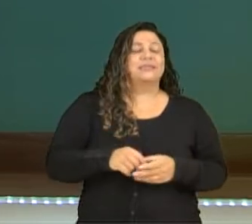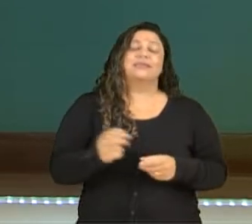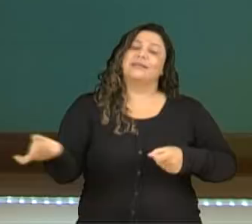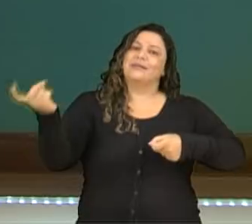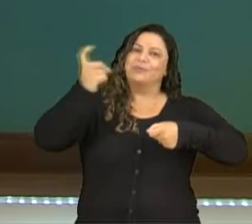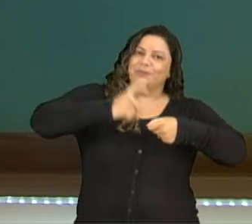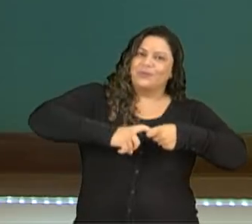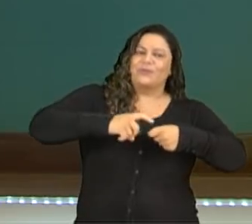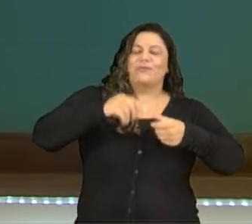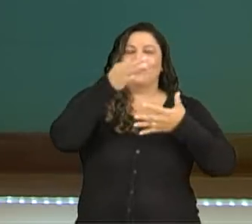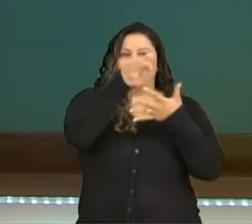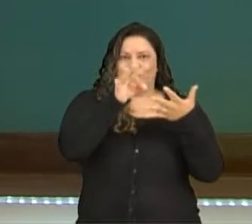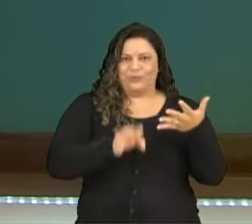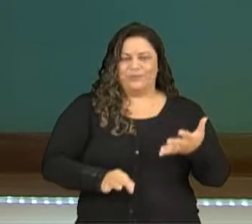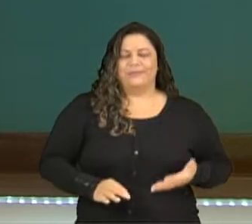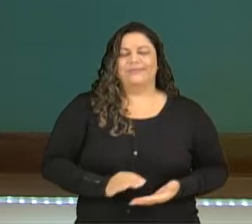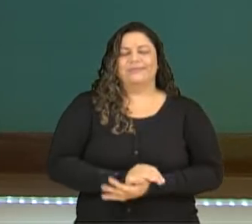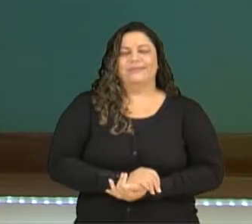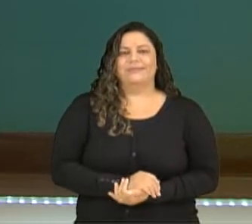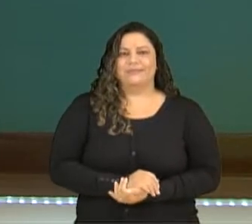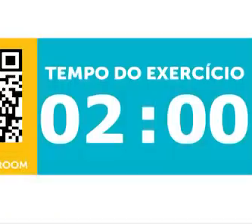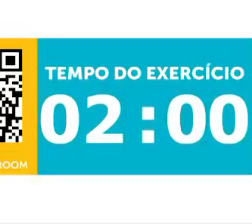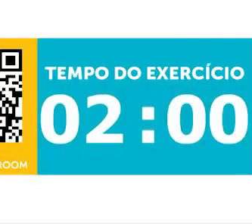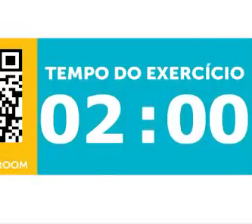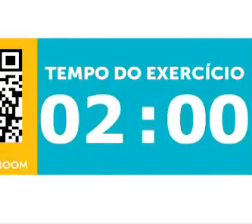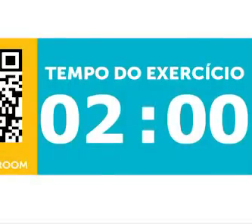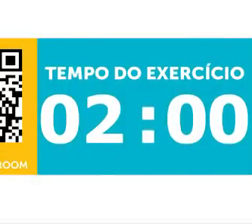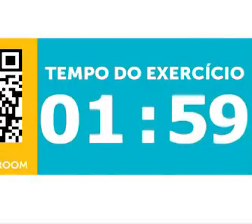logo volto para a gente fazer a nossa correção.